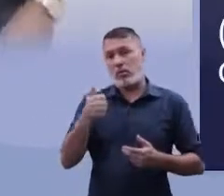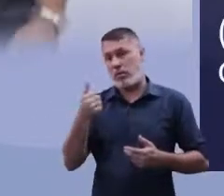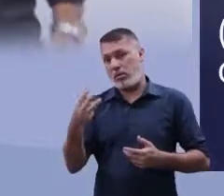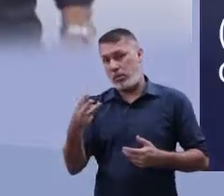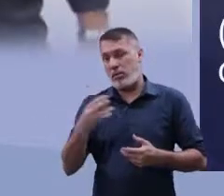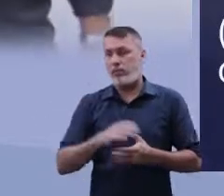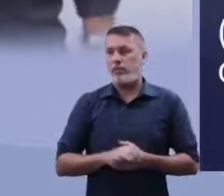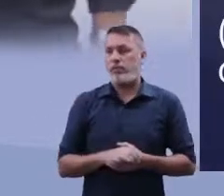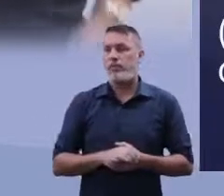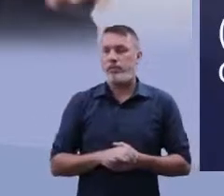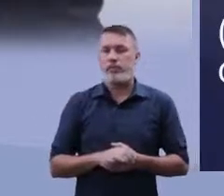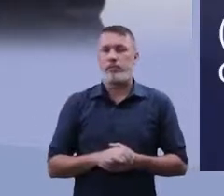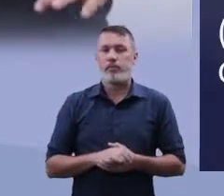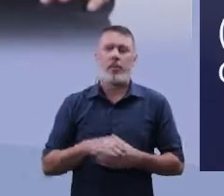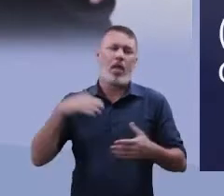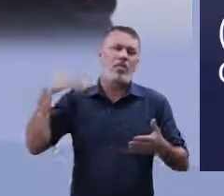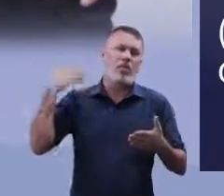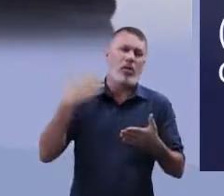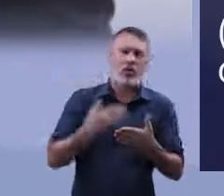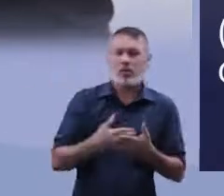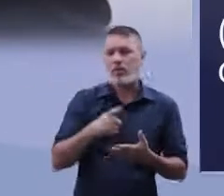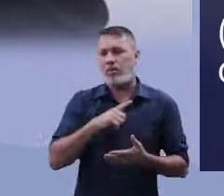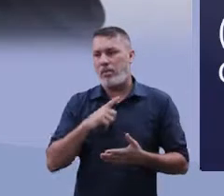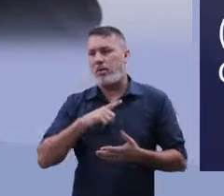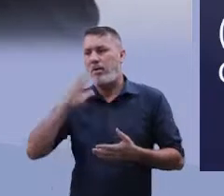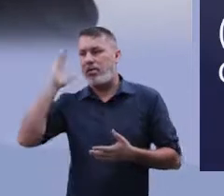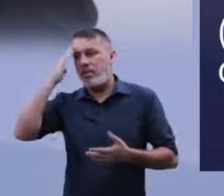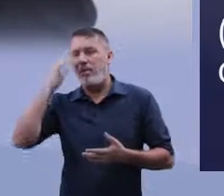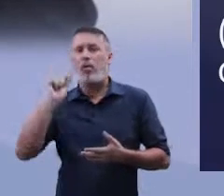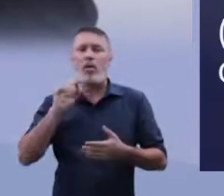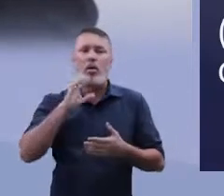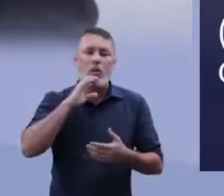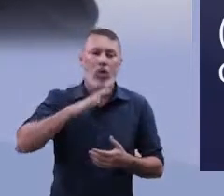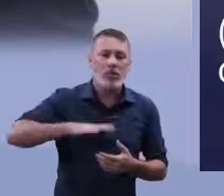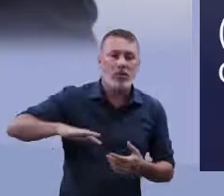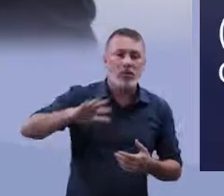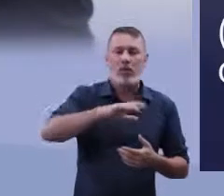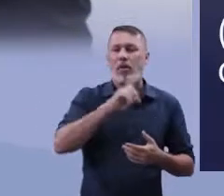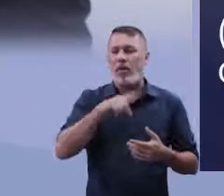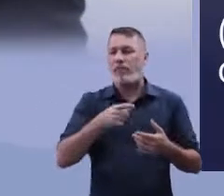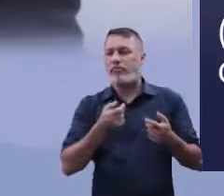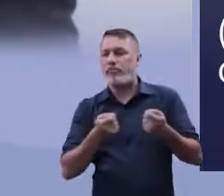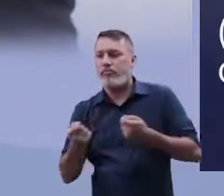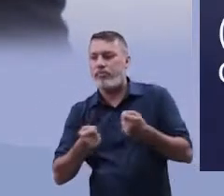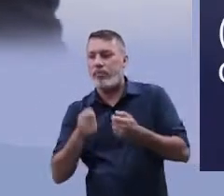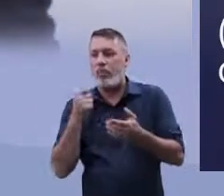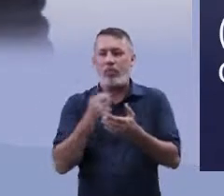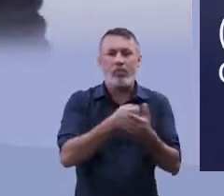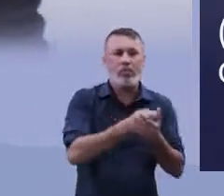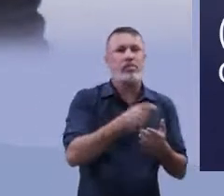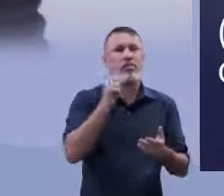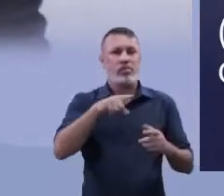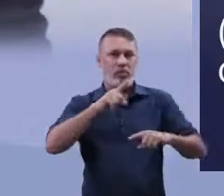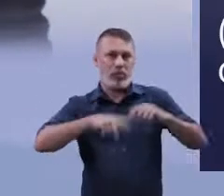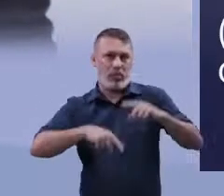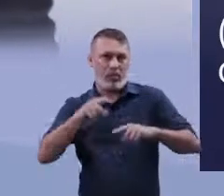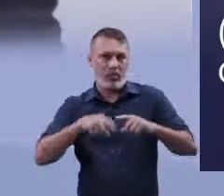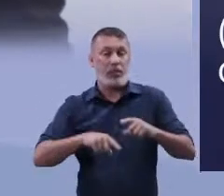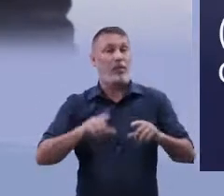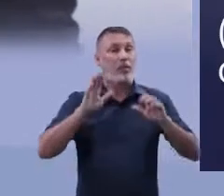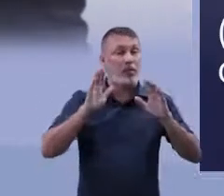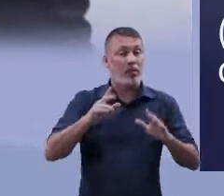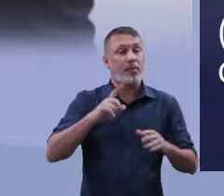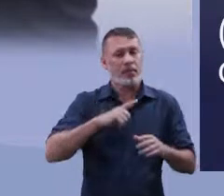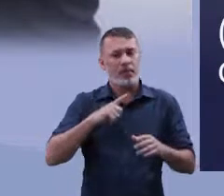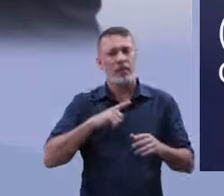2013. Até hoje, admitia-se que nosso conhecimento se devia regular pelos objetos.